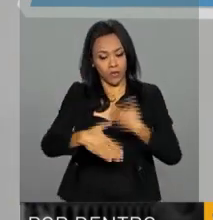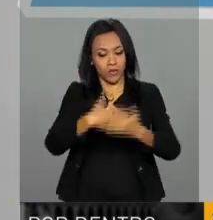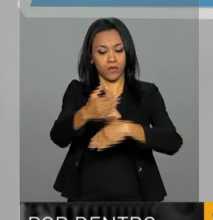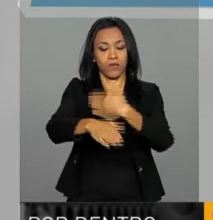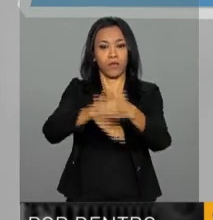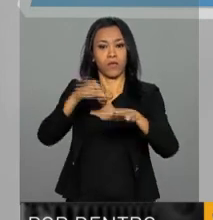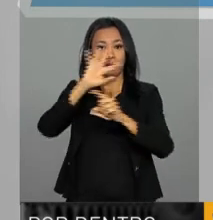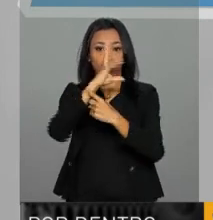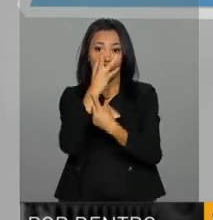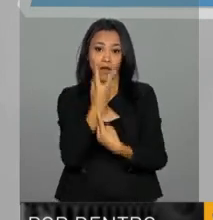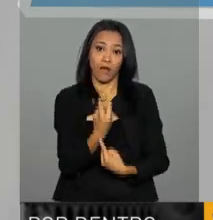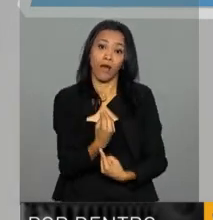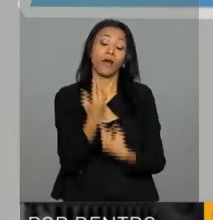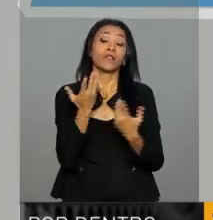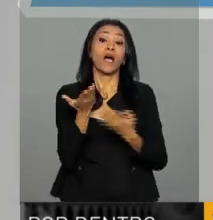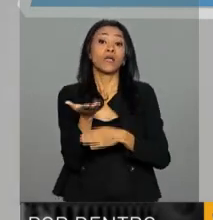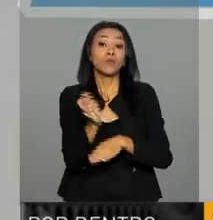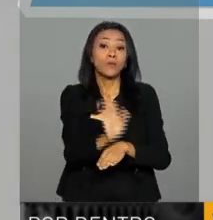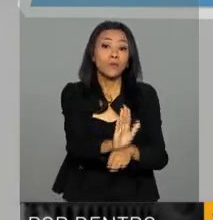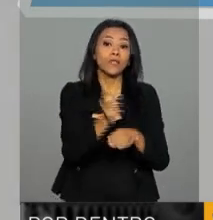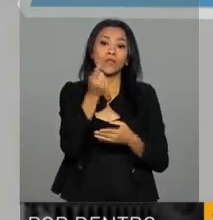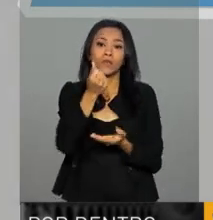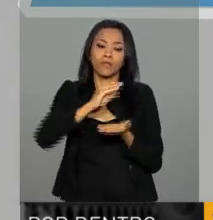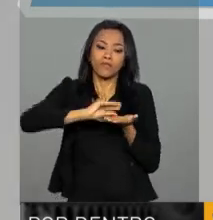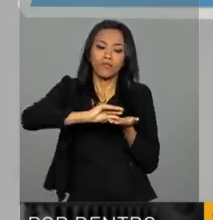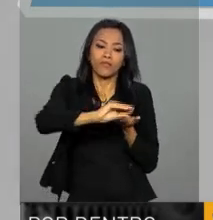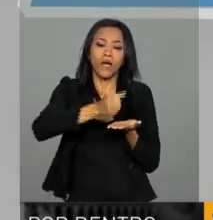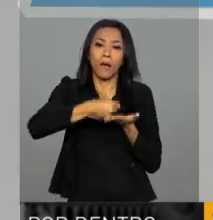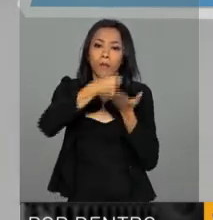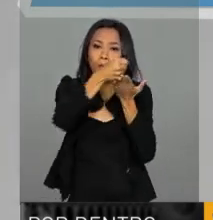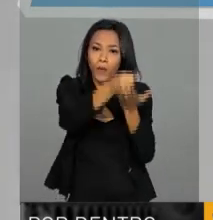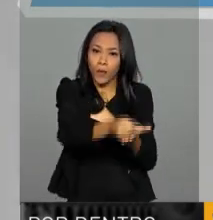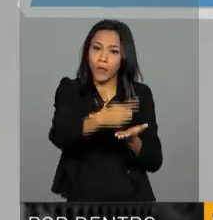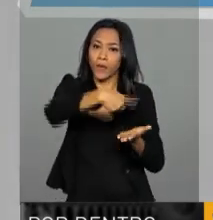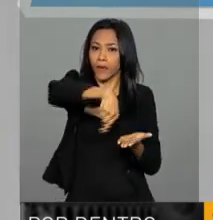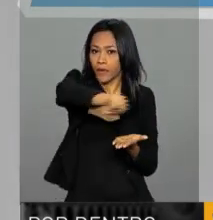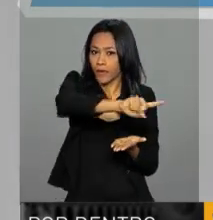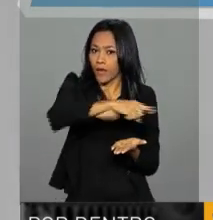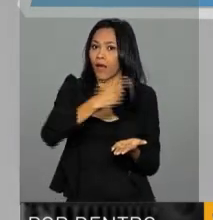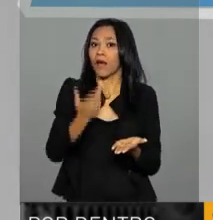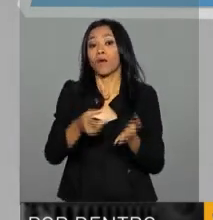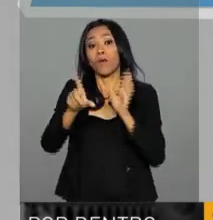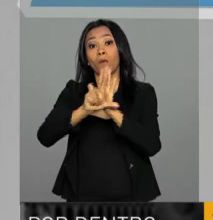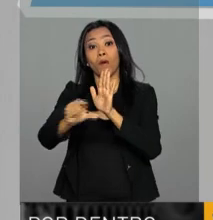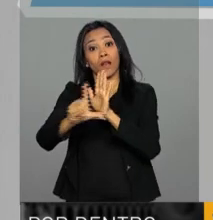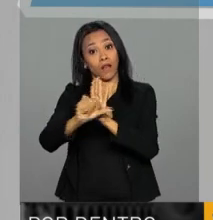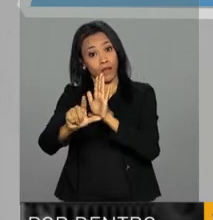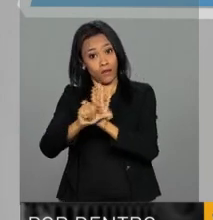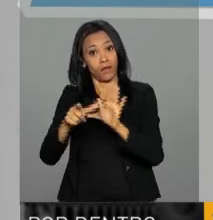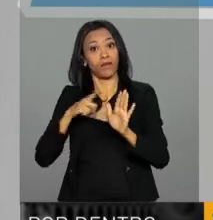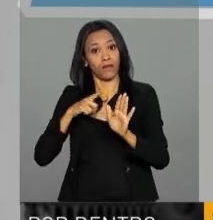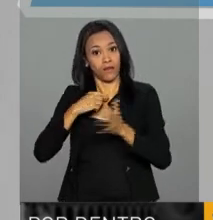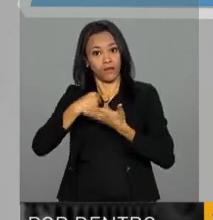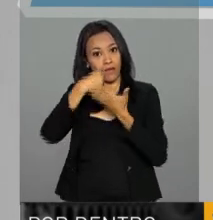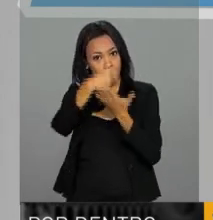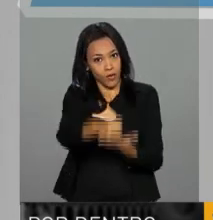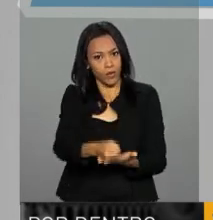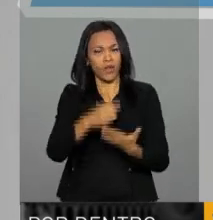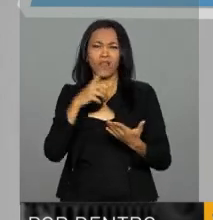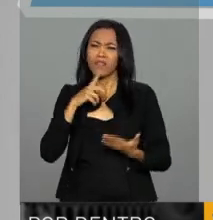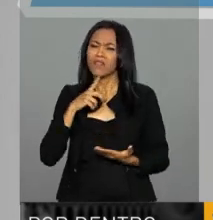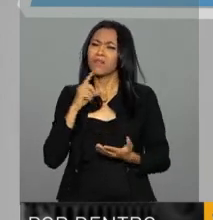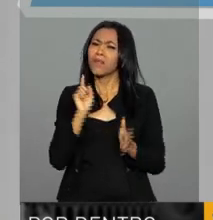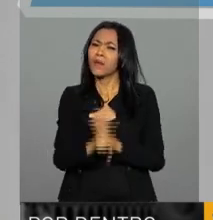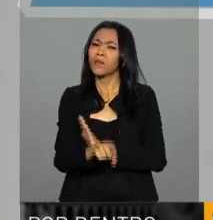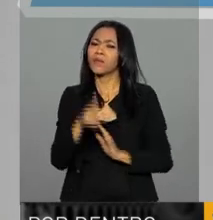ajudando a patrocinar esses eventos através da lei do audiovisual pergunta existe esforço do ministério da